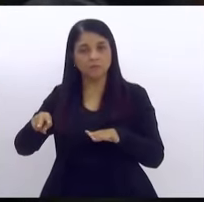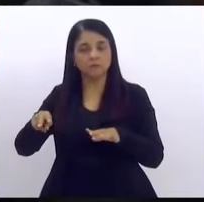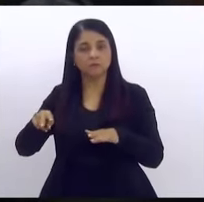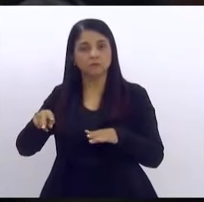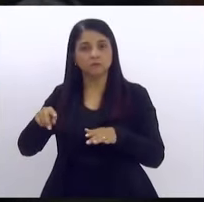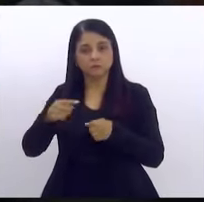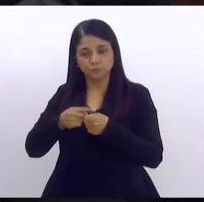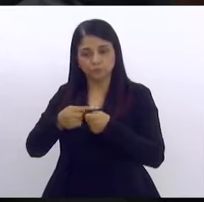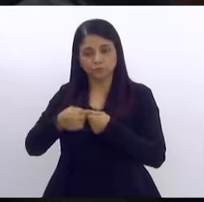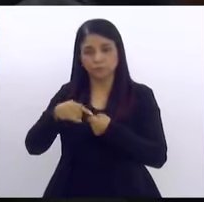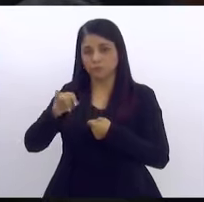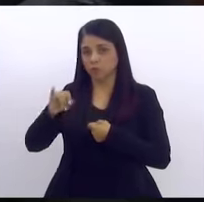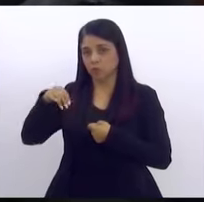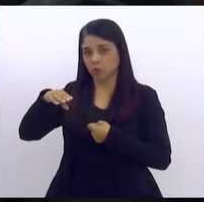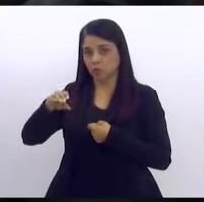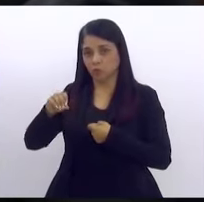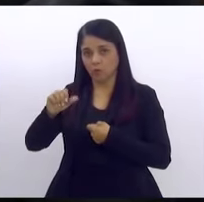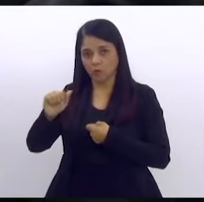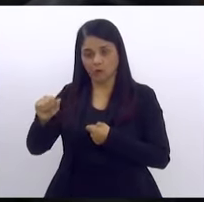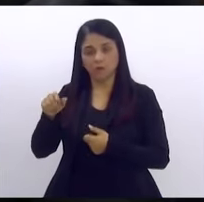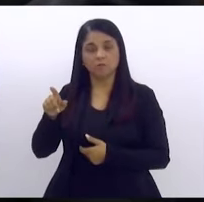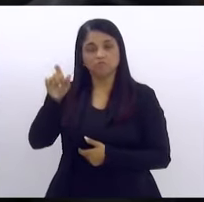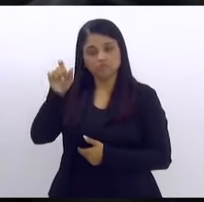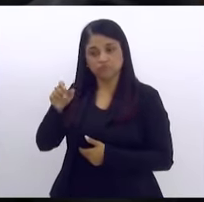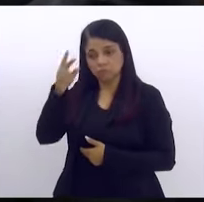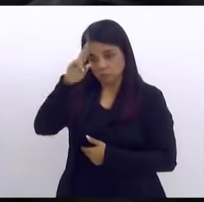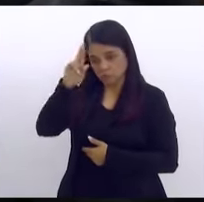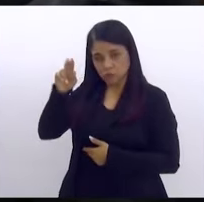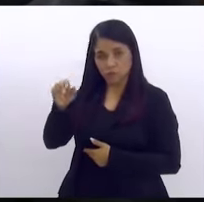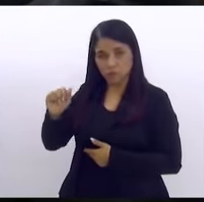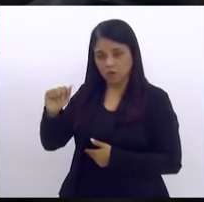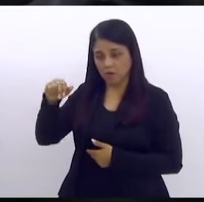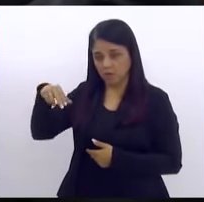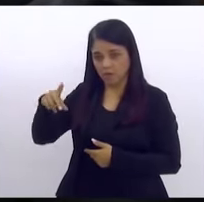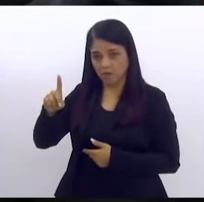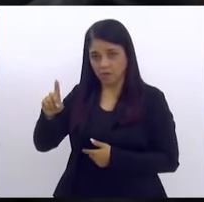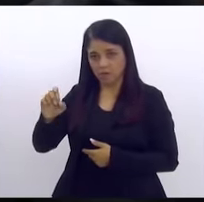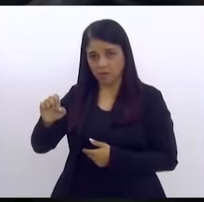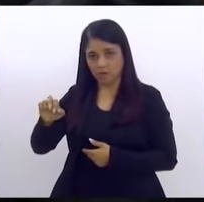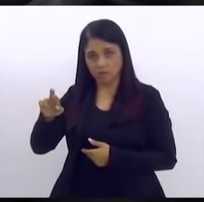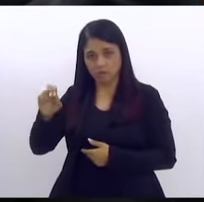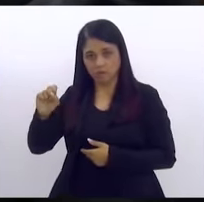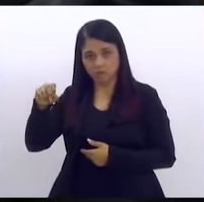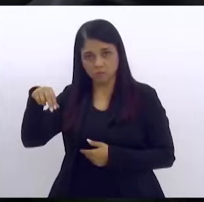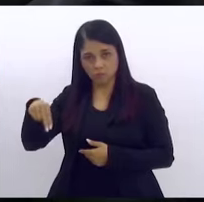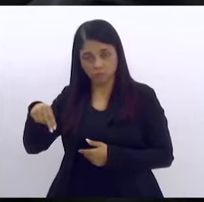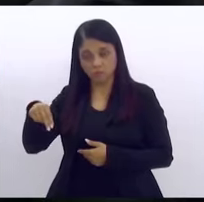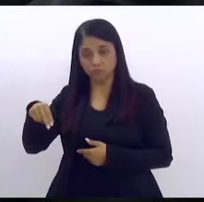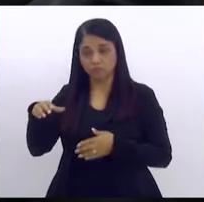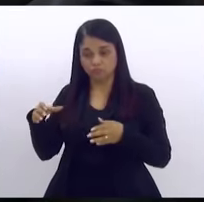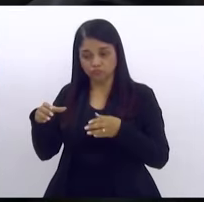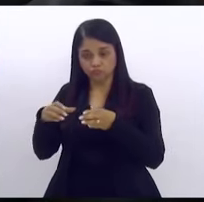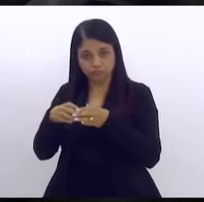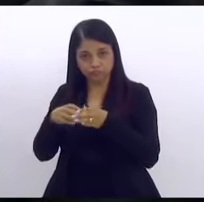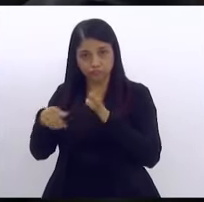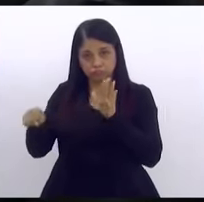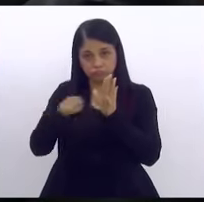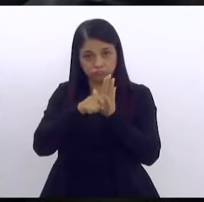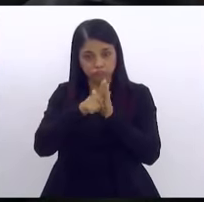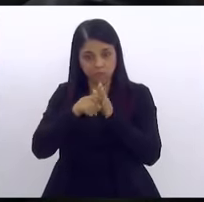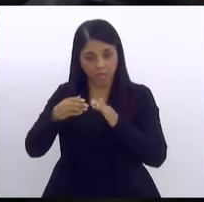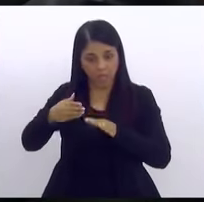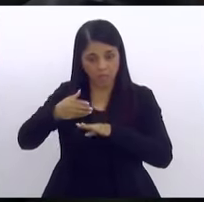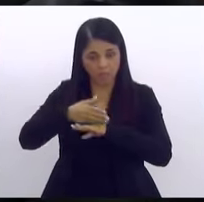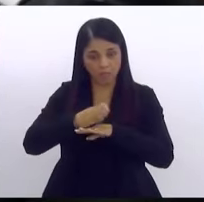Inhoã. O seu Anderson teve a sua casa tomada pelo tráfico de drogas na